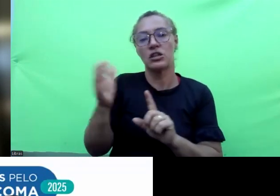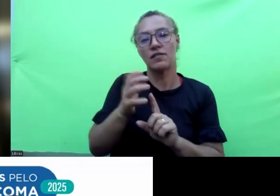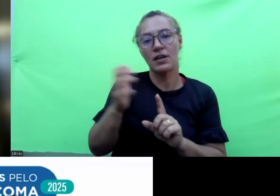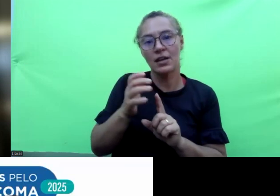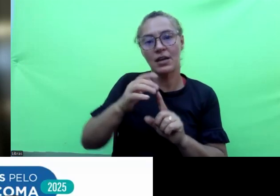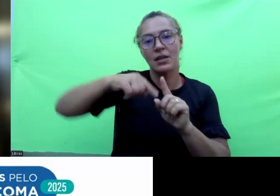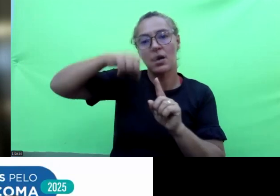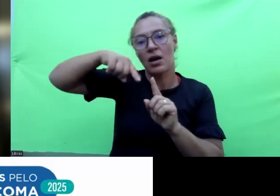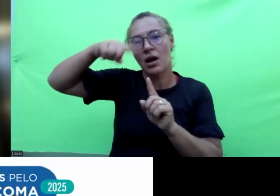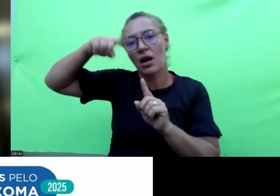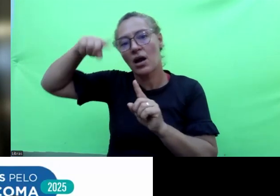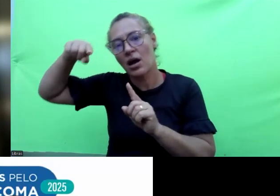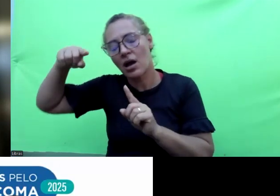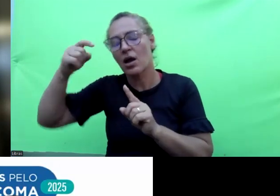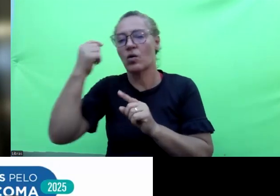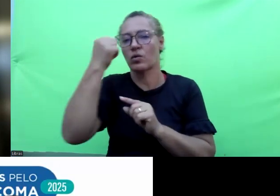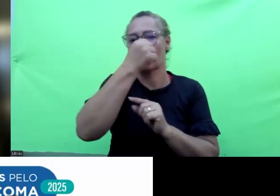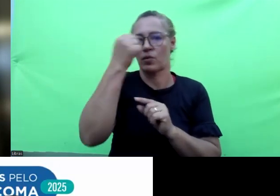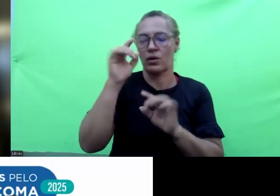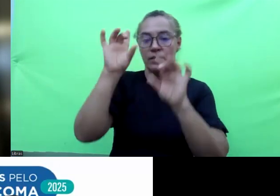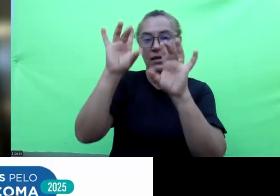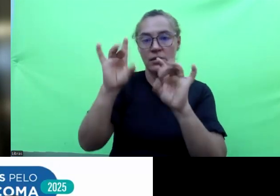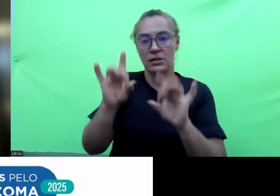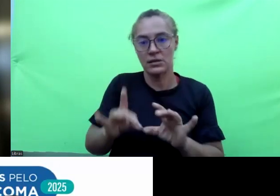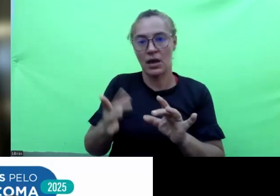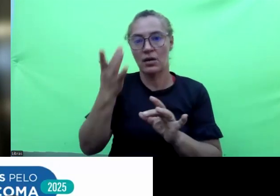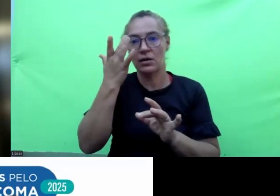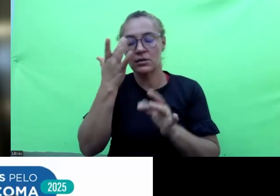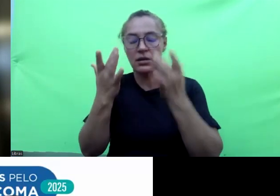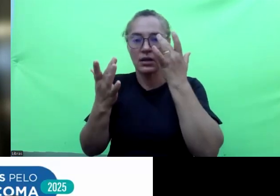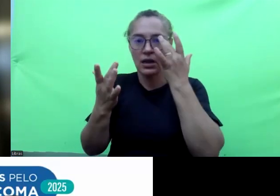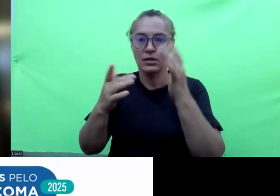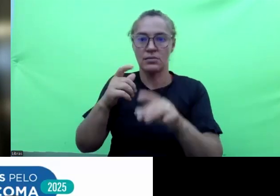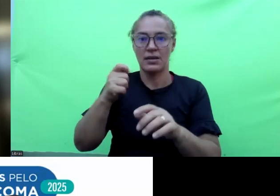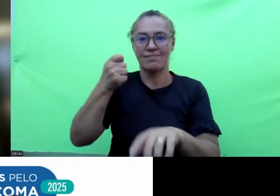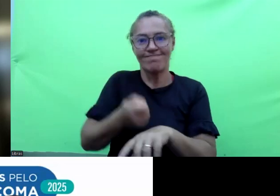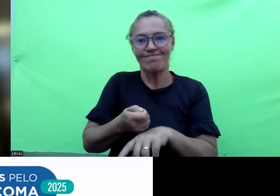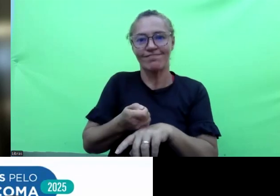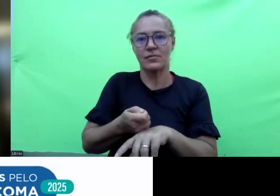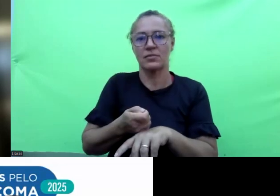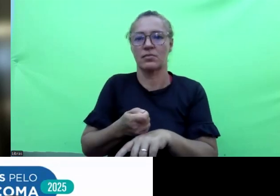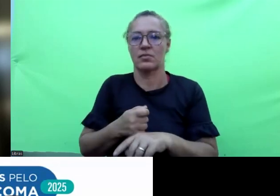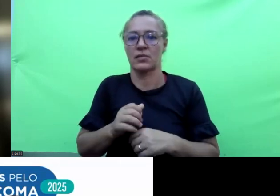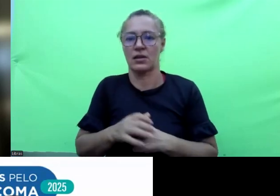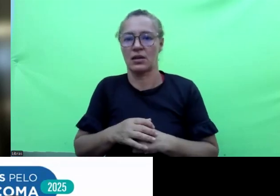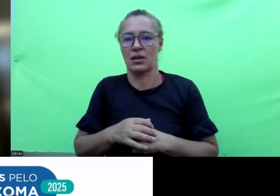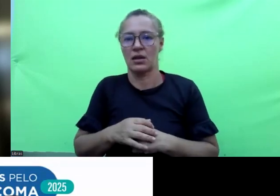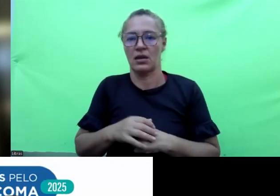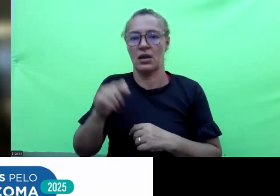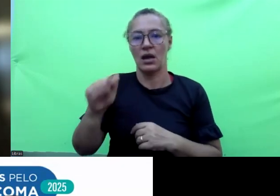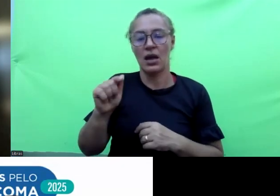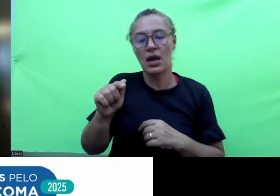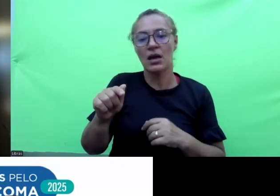olho, né? Especialmente as lentes de contato mais rígidas, né? Essas influenciam ainda